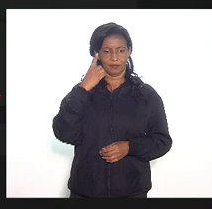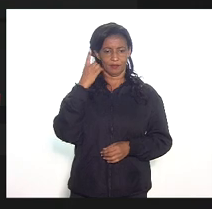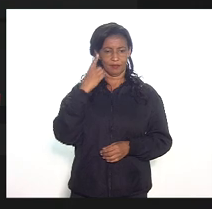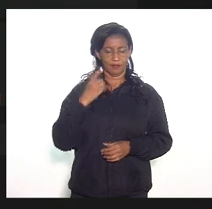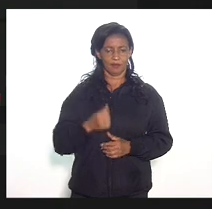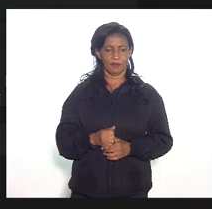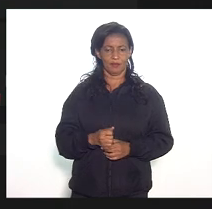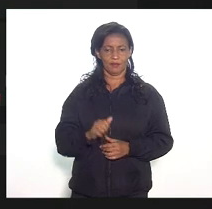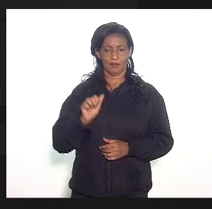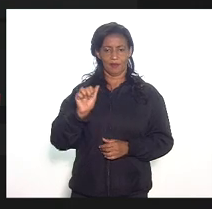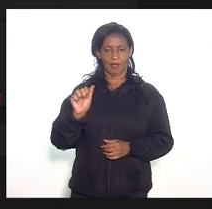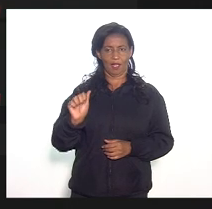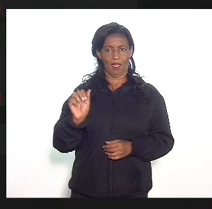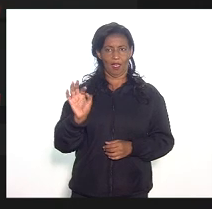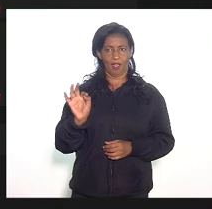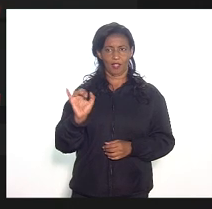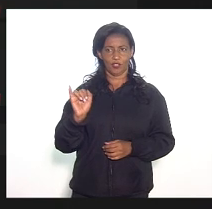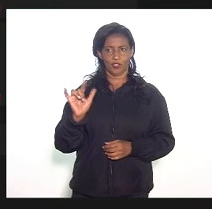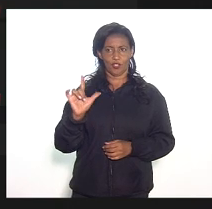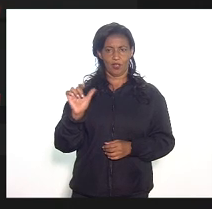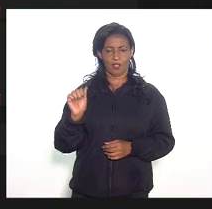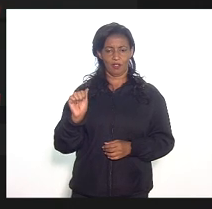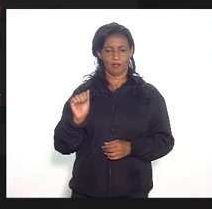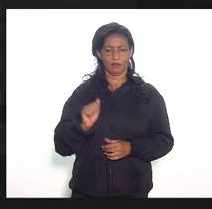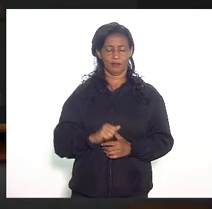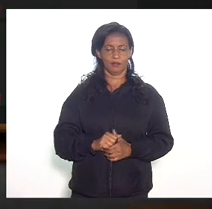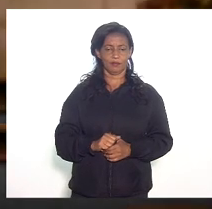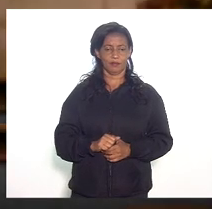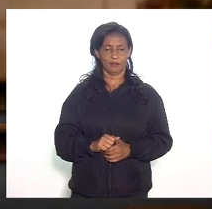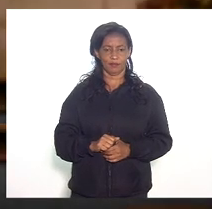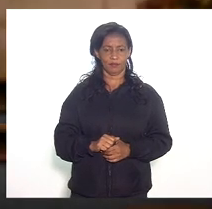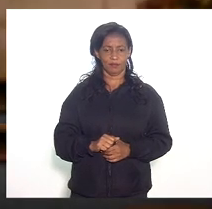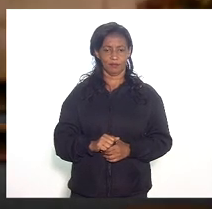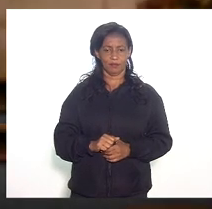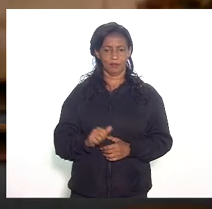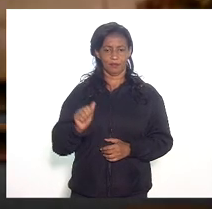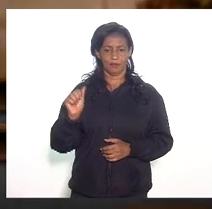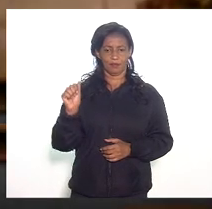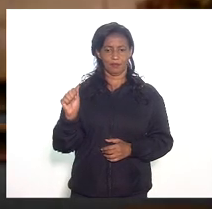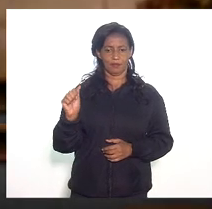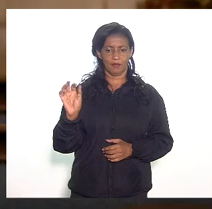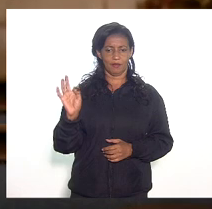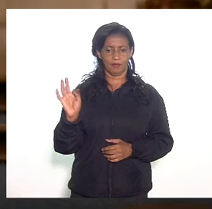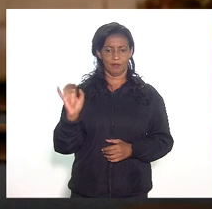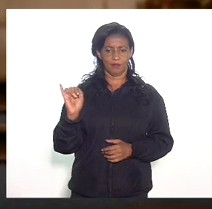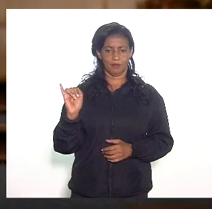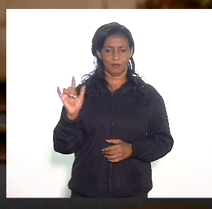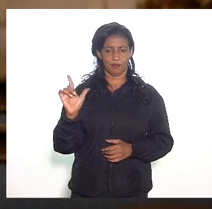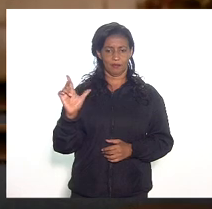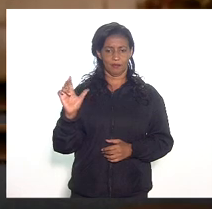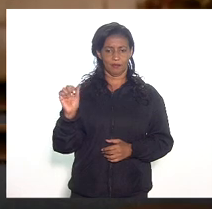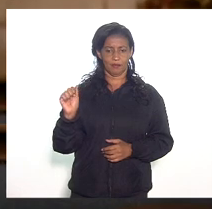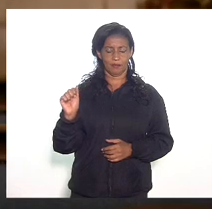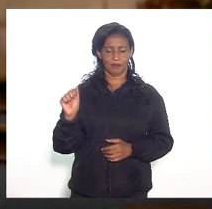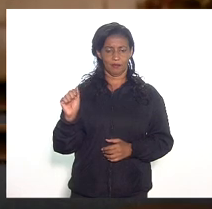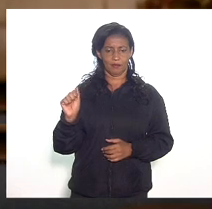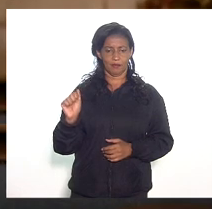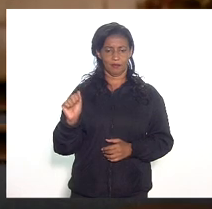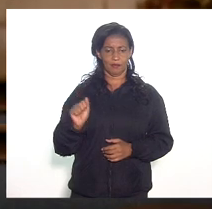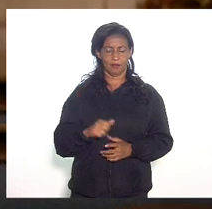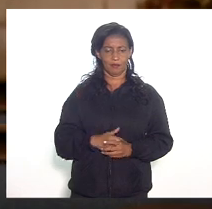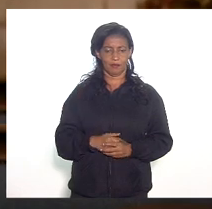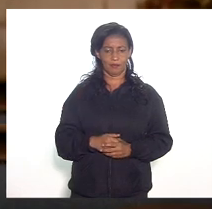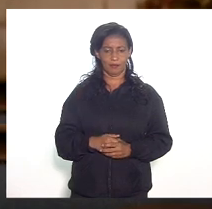Atila Nunes deputado Atila Nunes mas